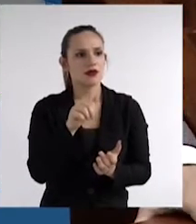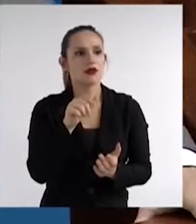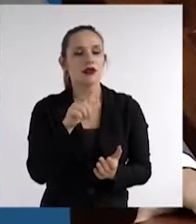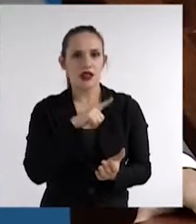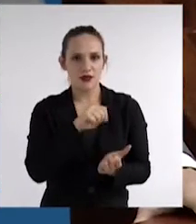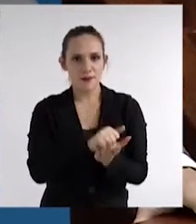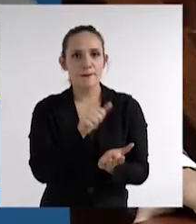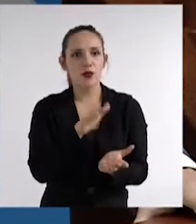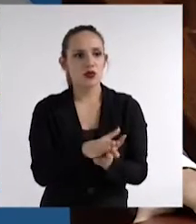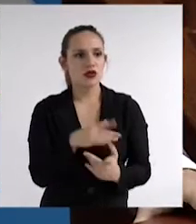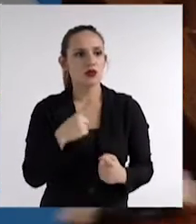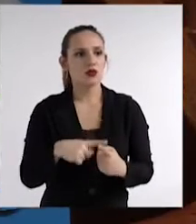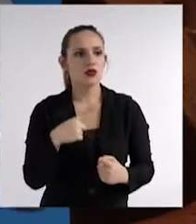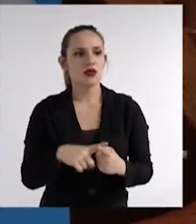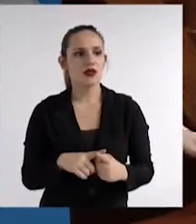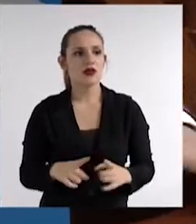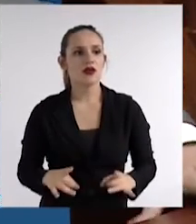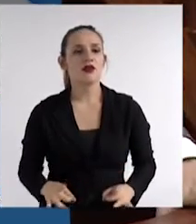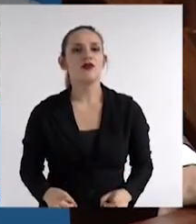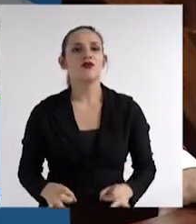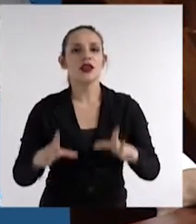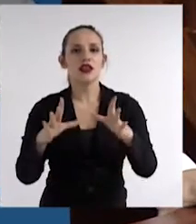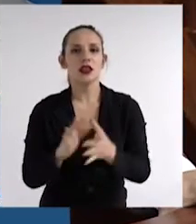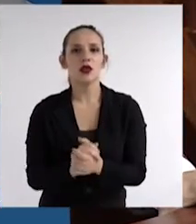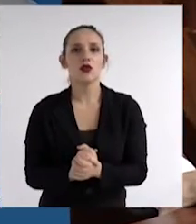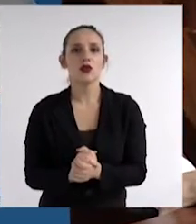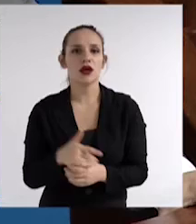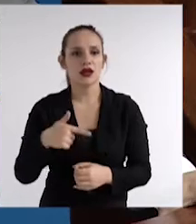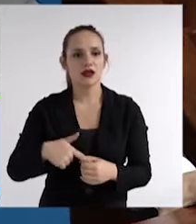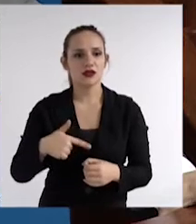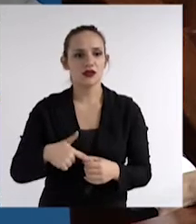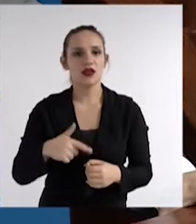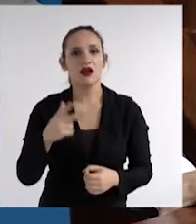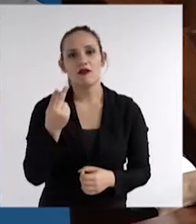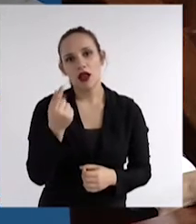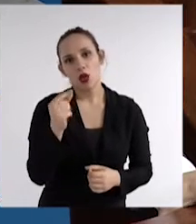o litro, porque dizia que vai acabar.